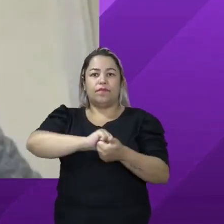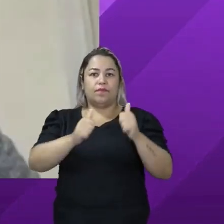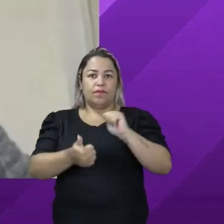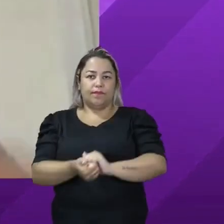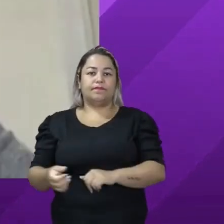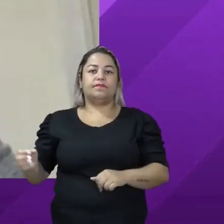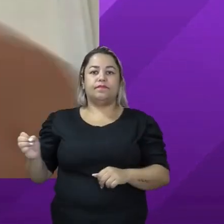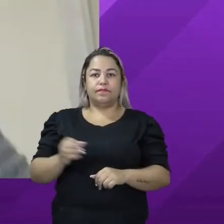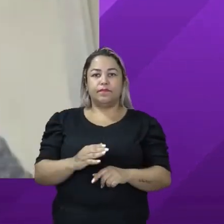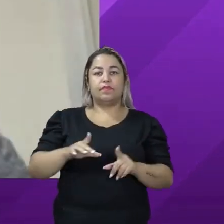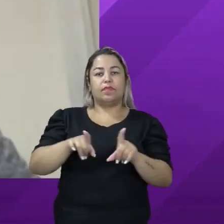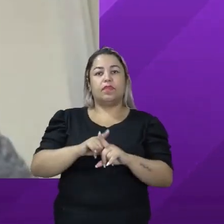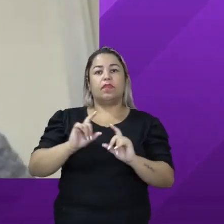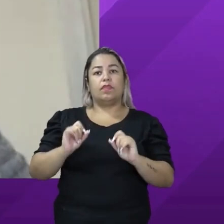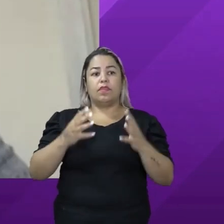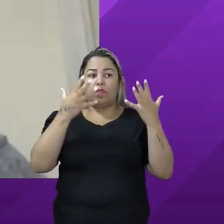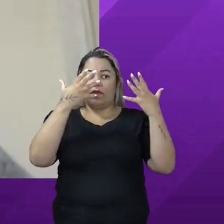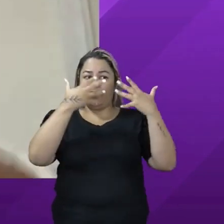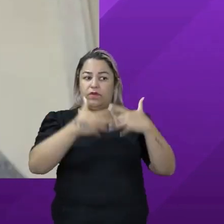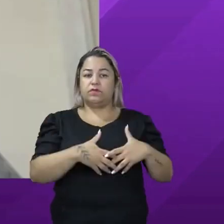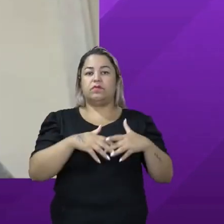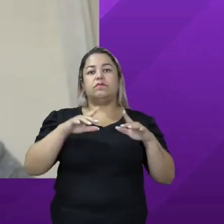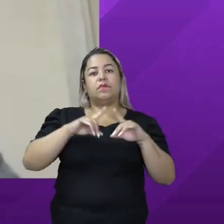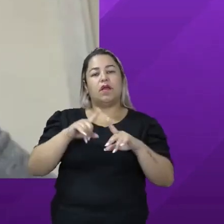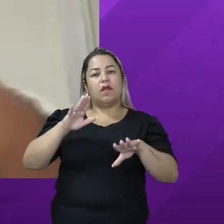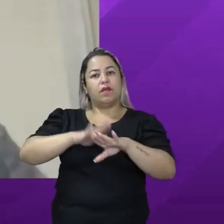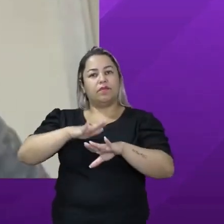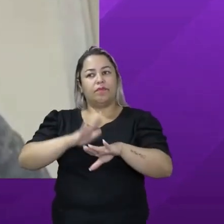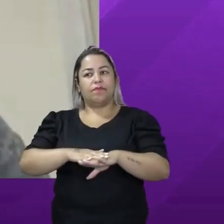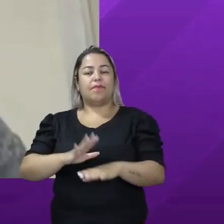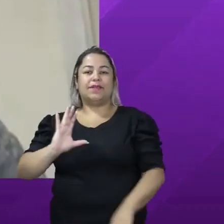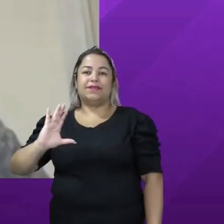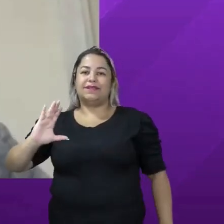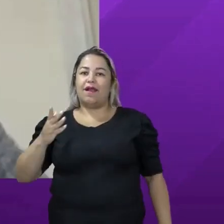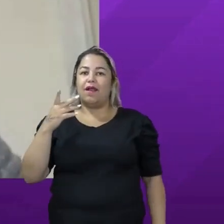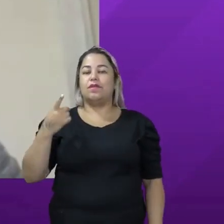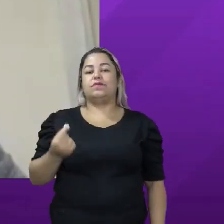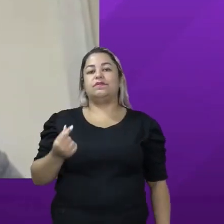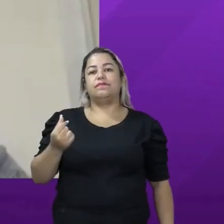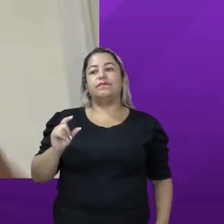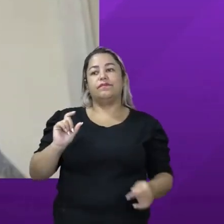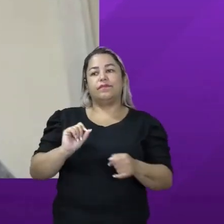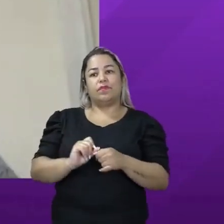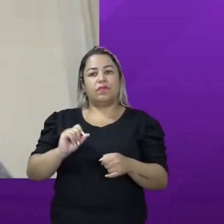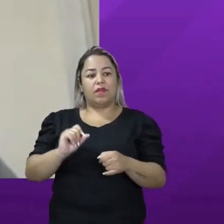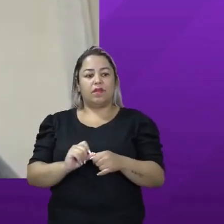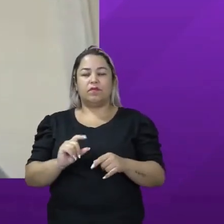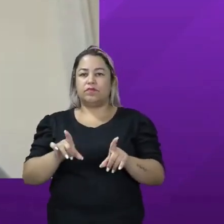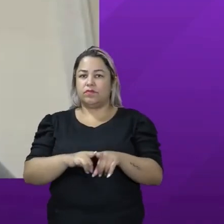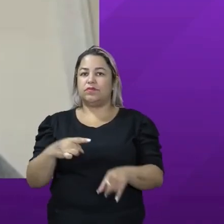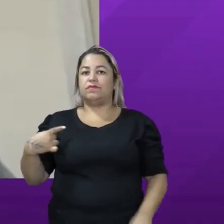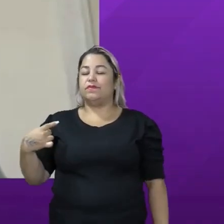arranjo climático, não reflete seus caminhos para isso. Fica cada vez, portanto, mais caro produzir alimento nessa chave datada que a